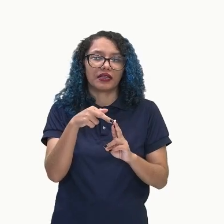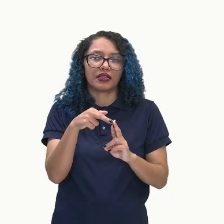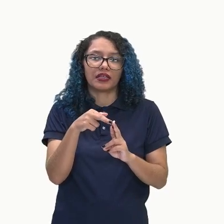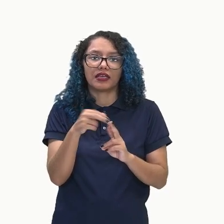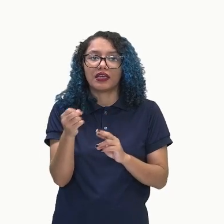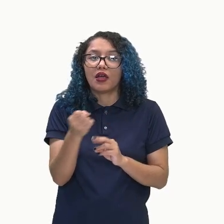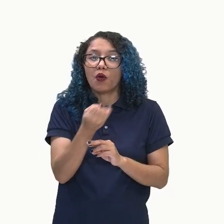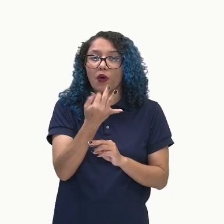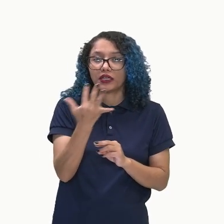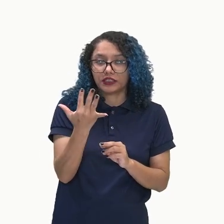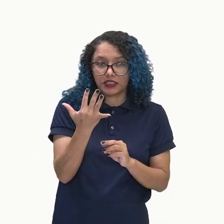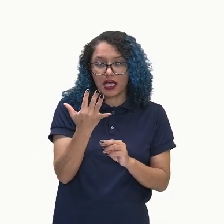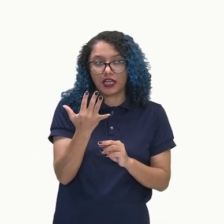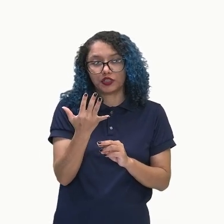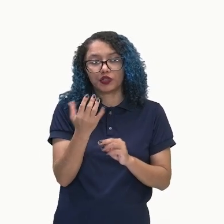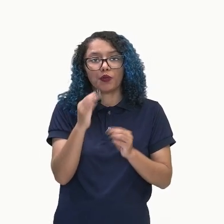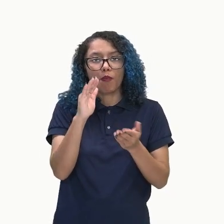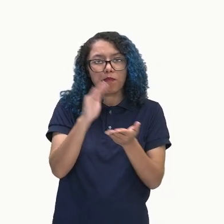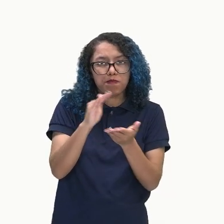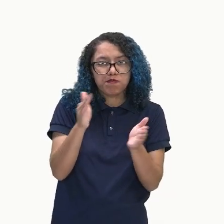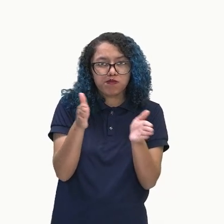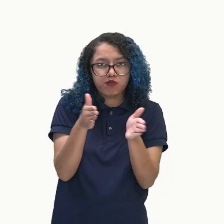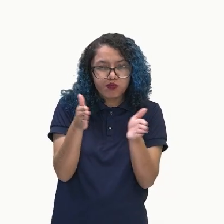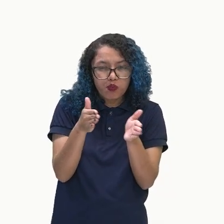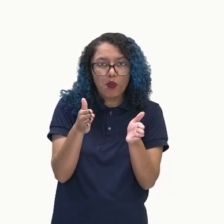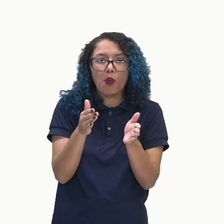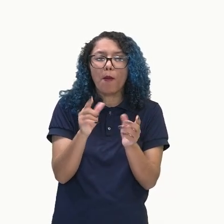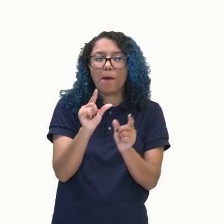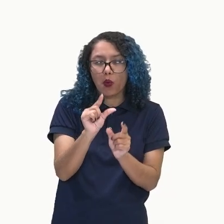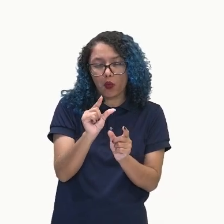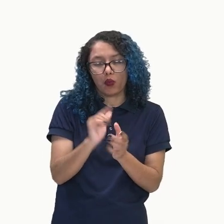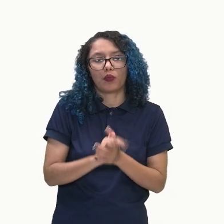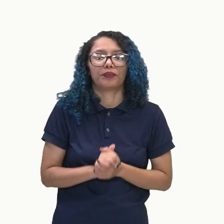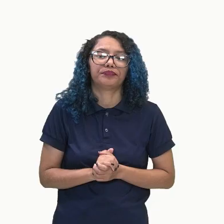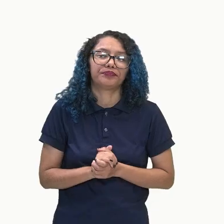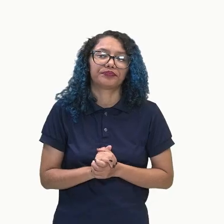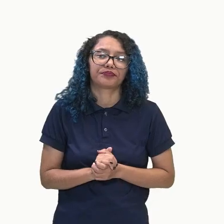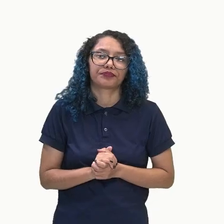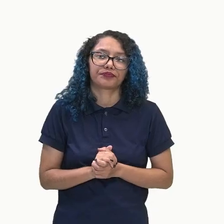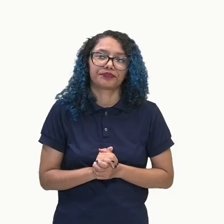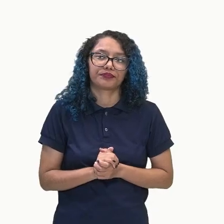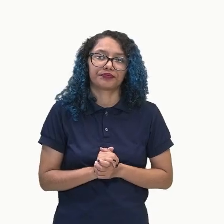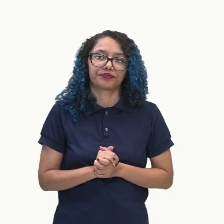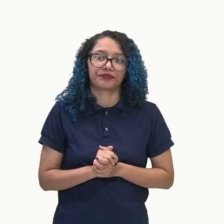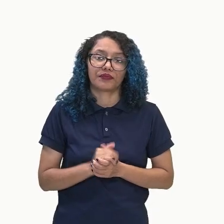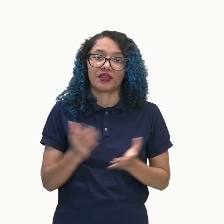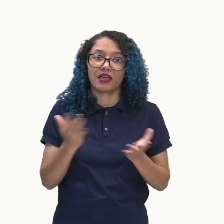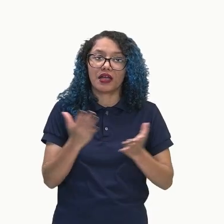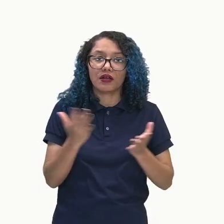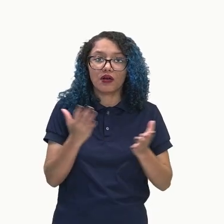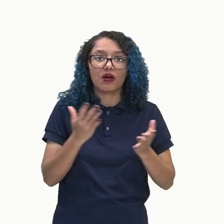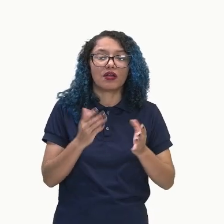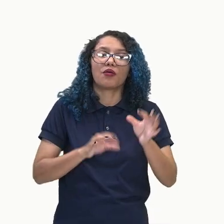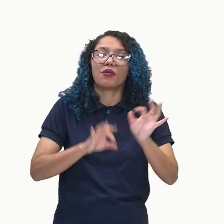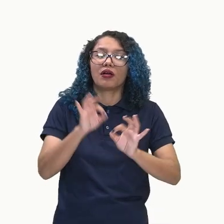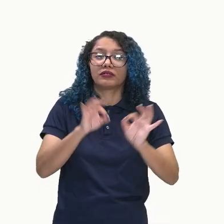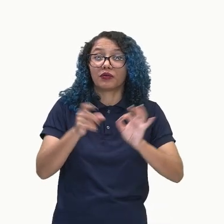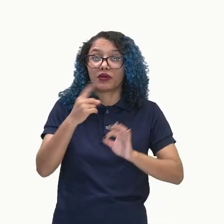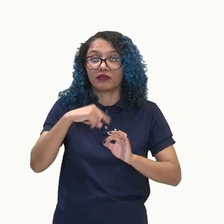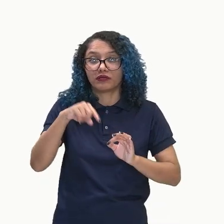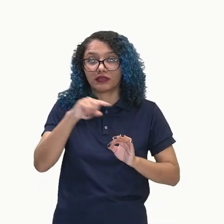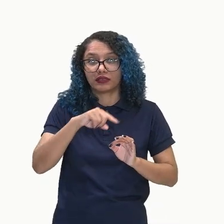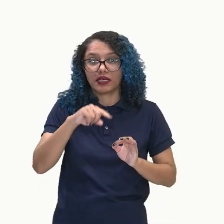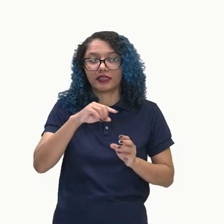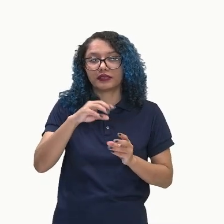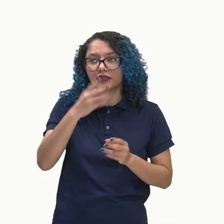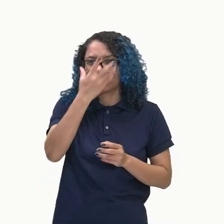com pequenas capacidades, organizando isto de uma maneira para que você não esqueça como é que